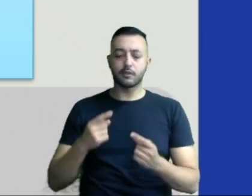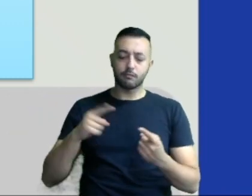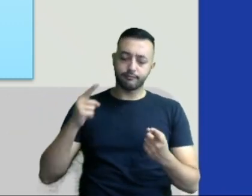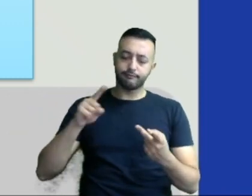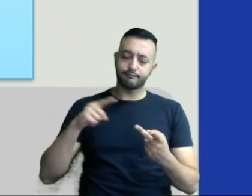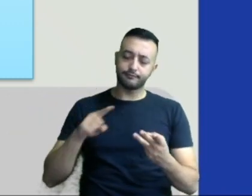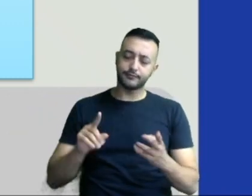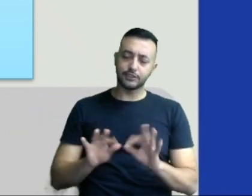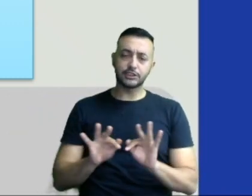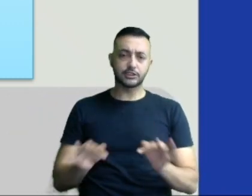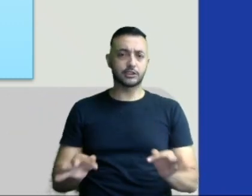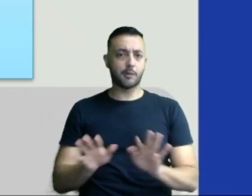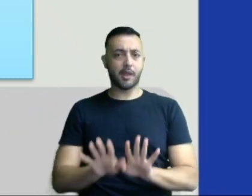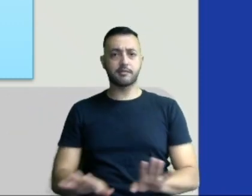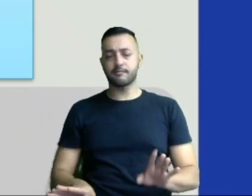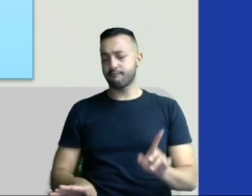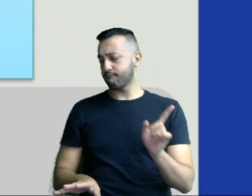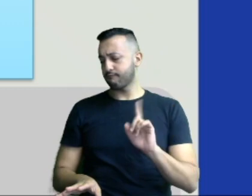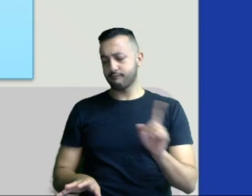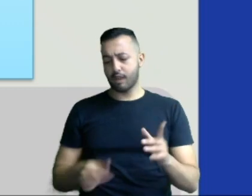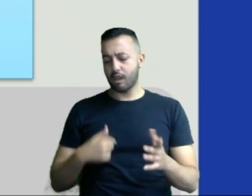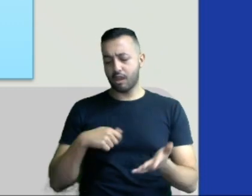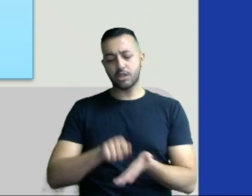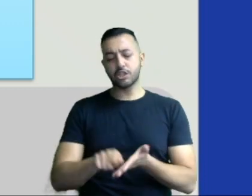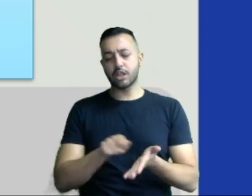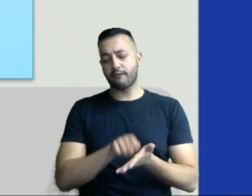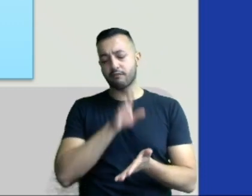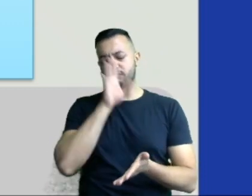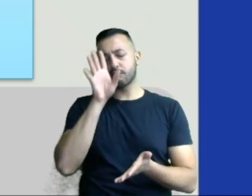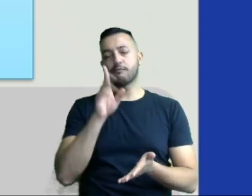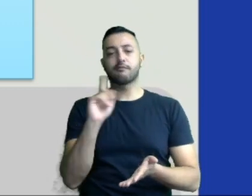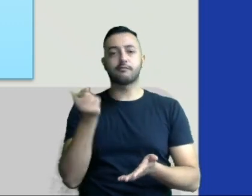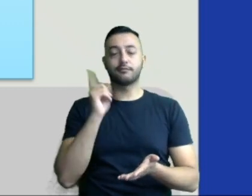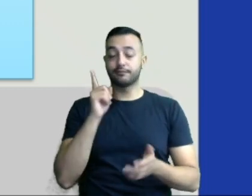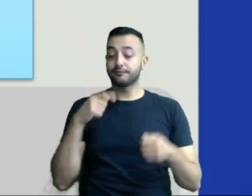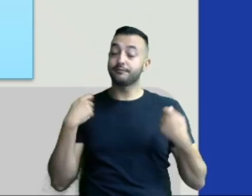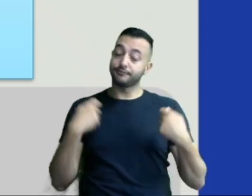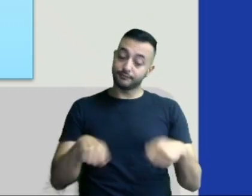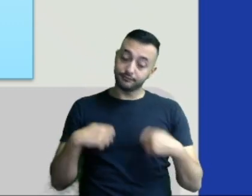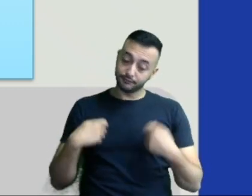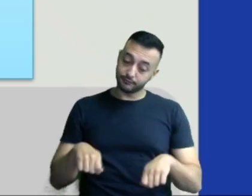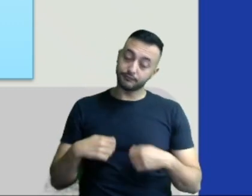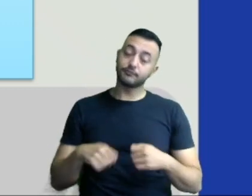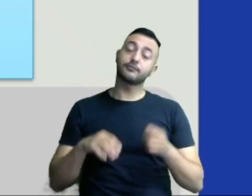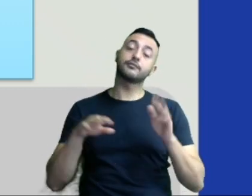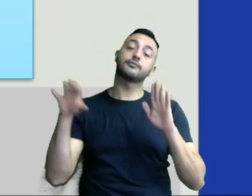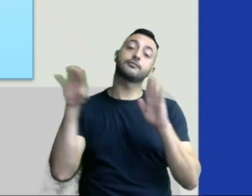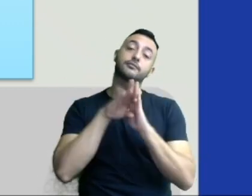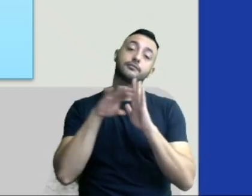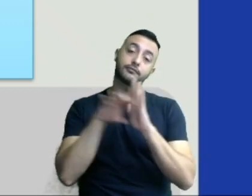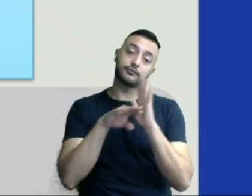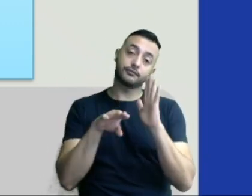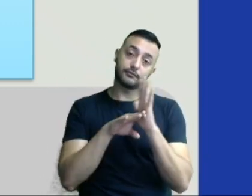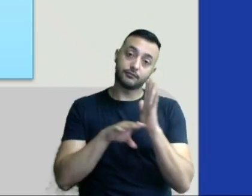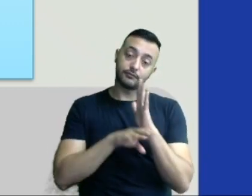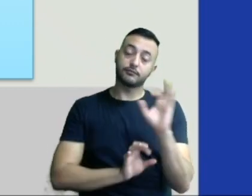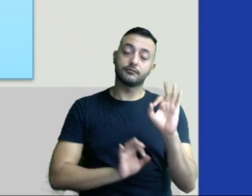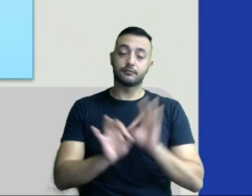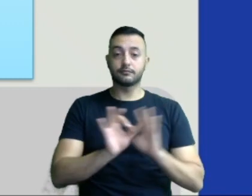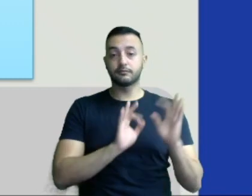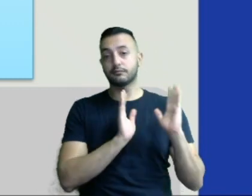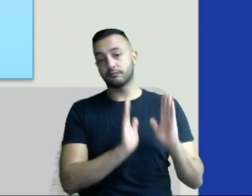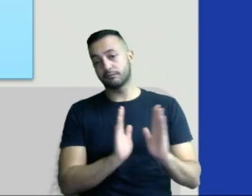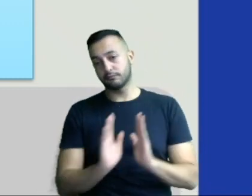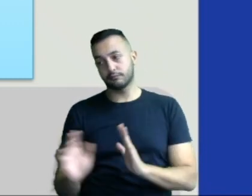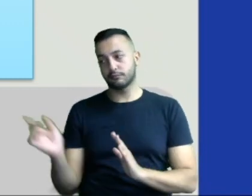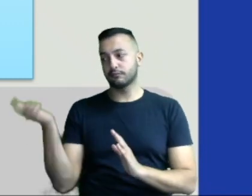é simples assim, eu vou escrever de todo jeito. Não, tem todo um planejamento, né, até se